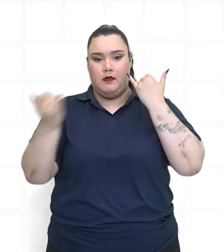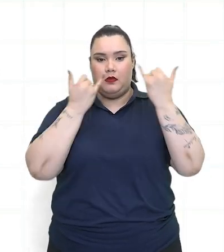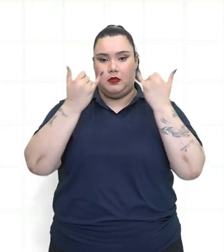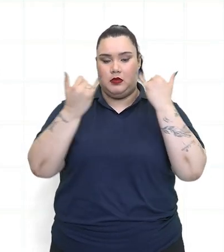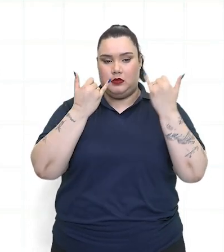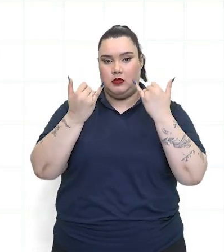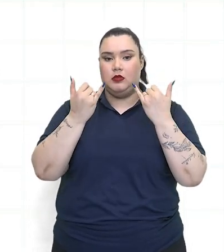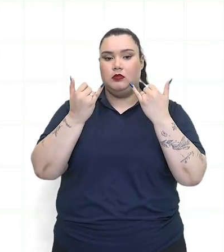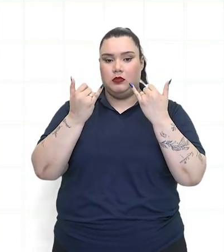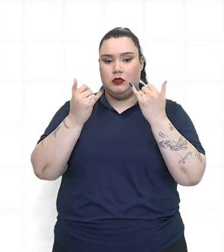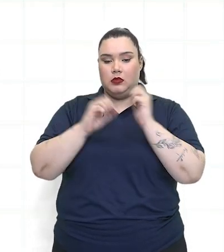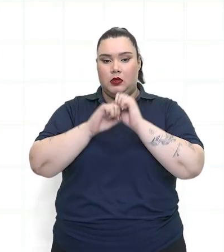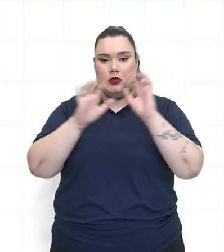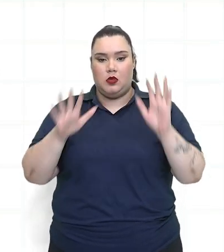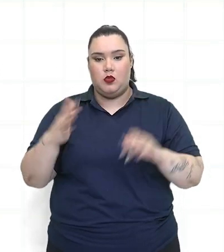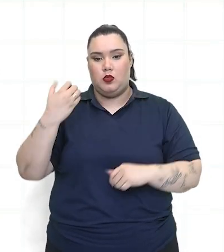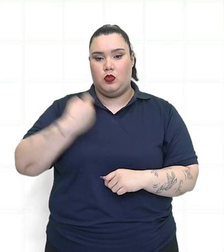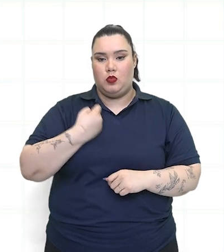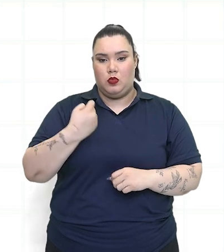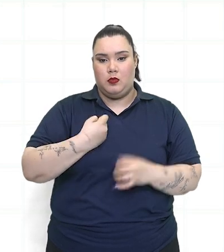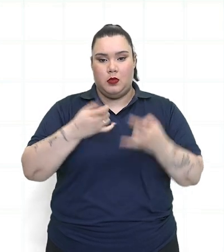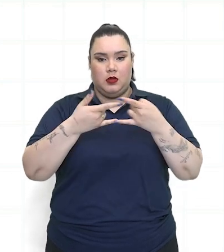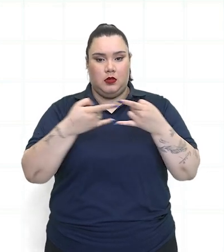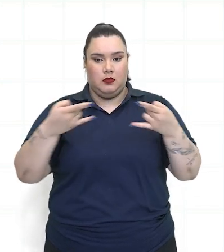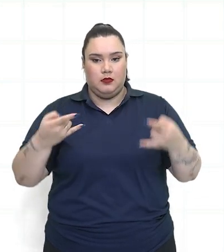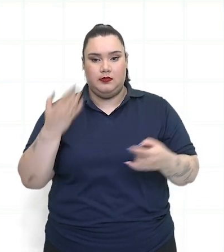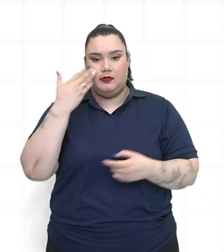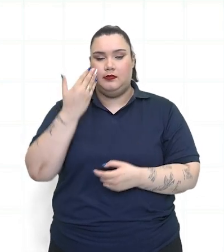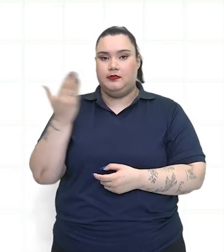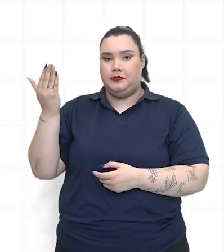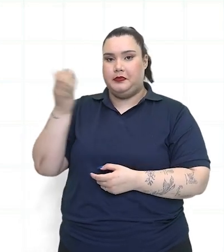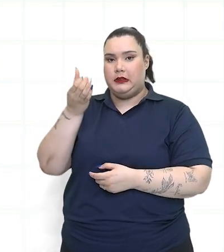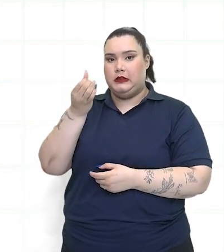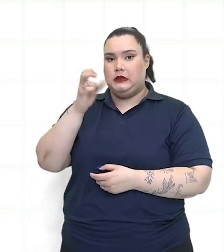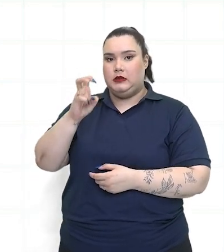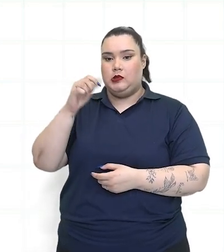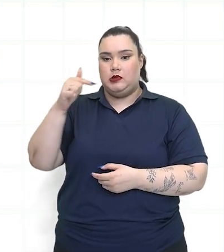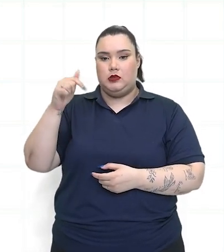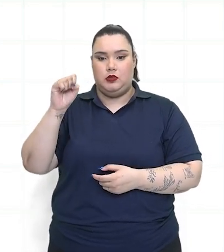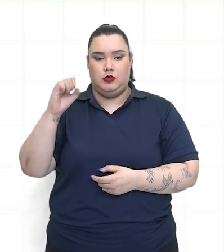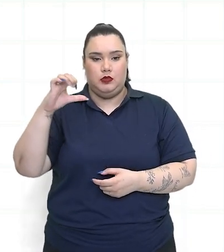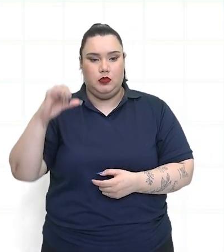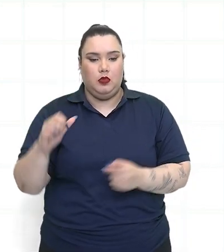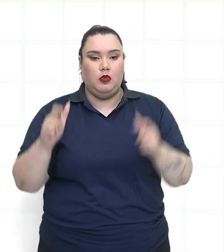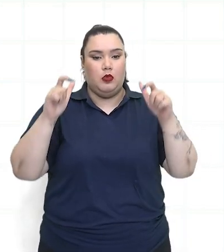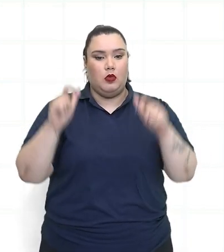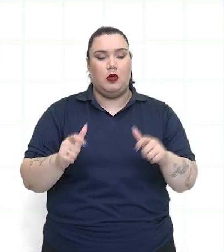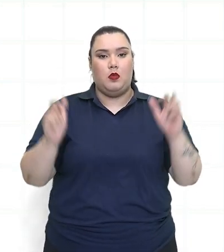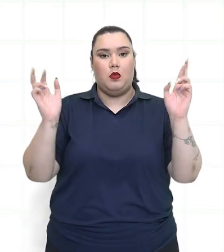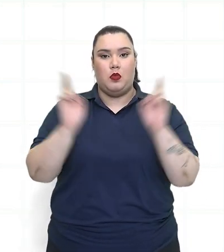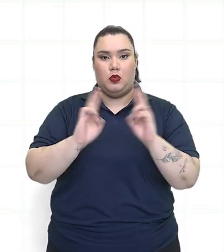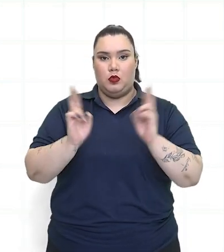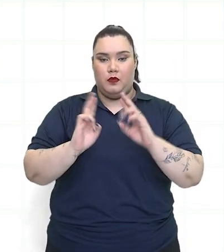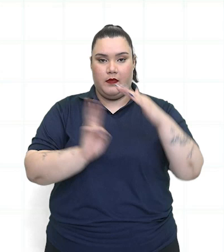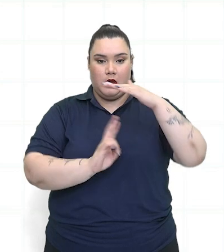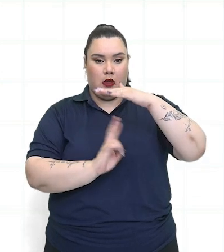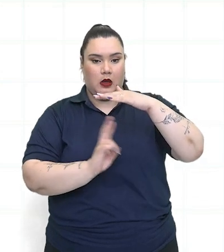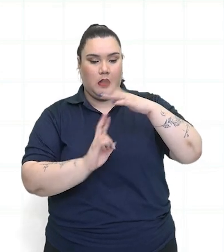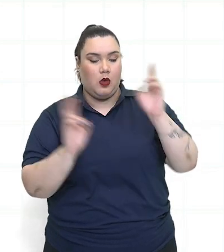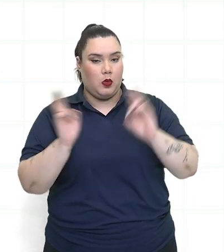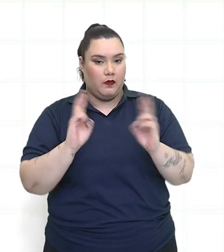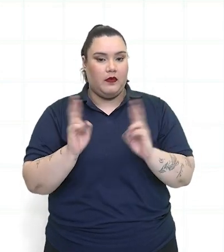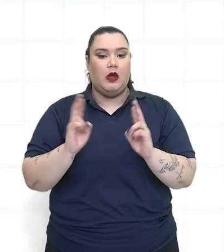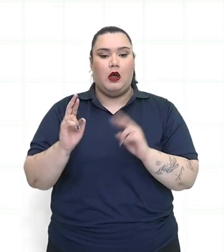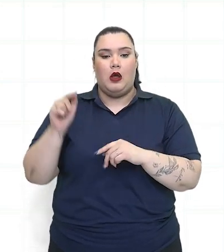informação explícita. E o número dessa passagem, certo? E o local, o terminal rodoviário de Belo Horizonte para